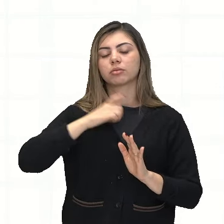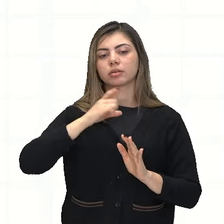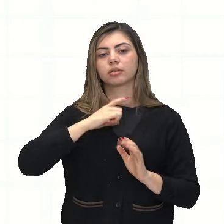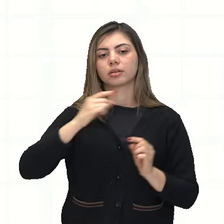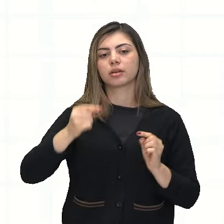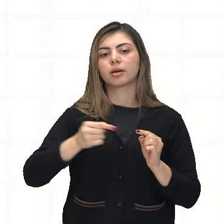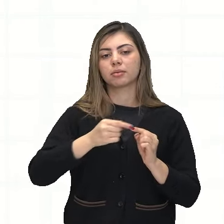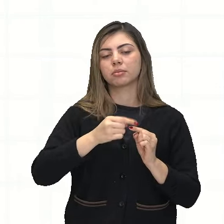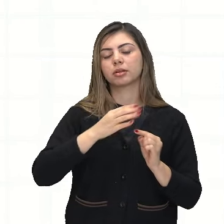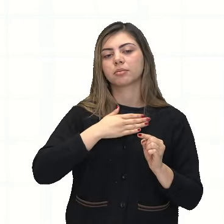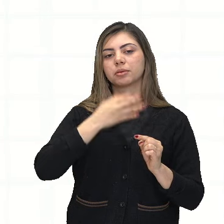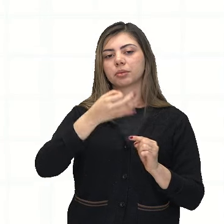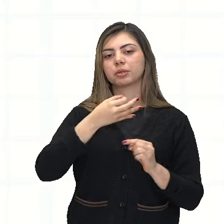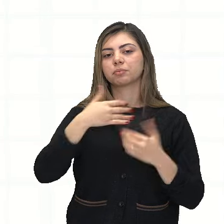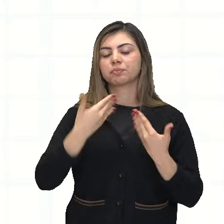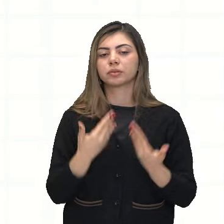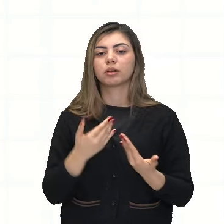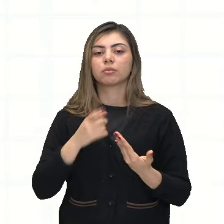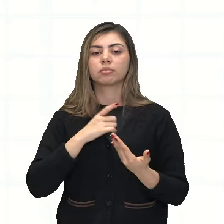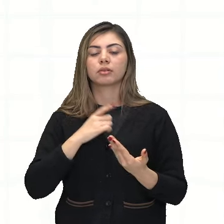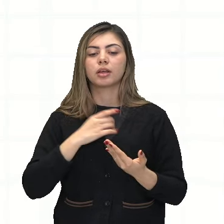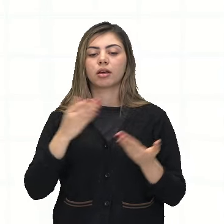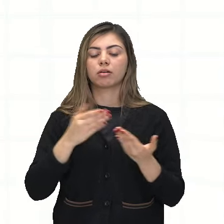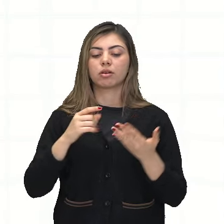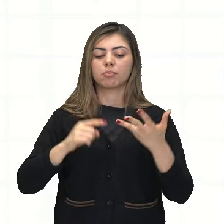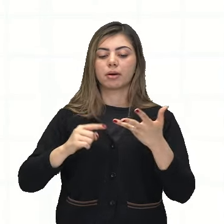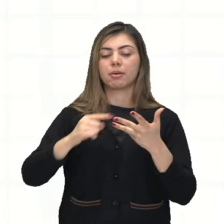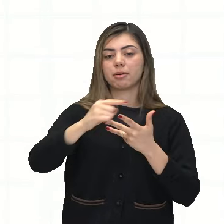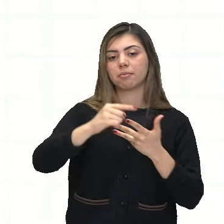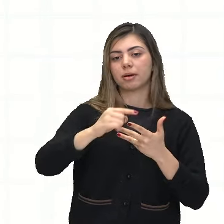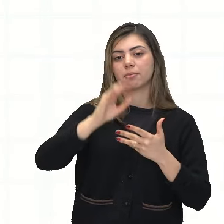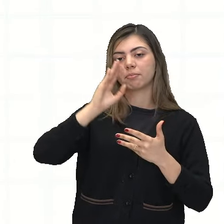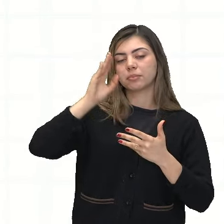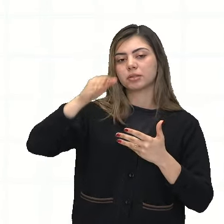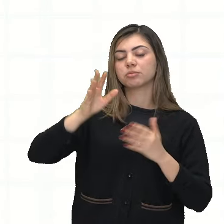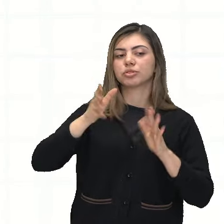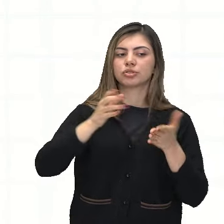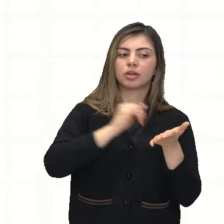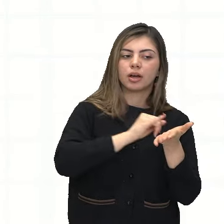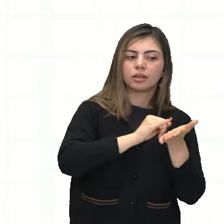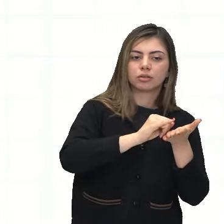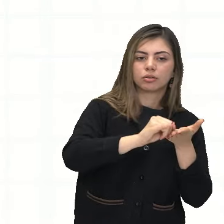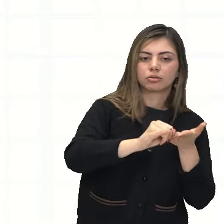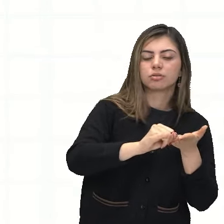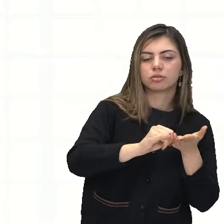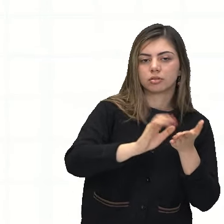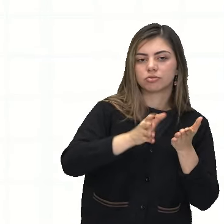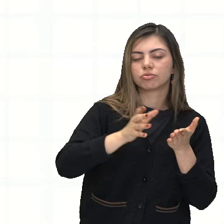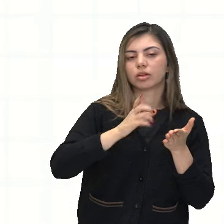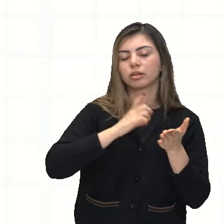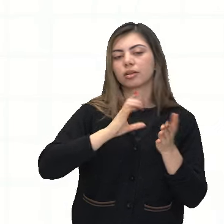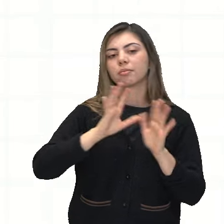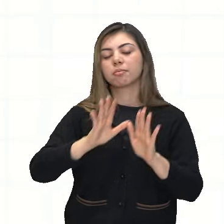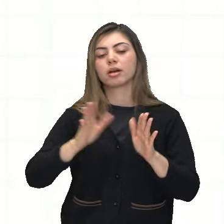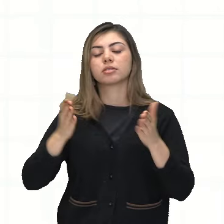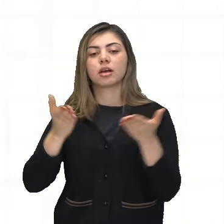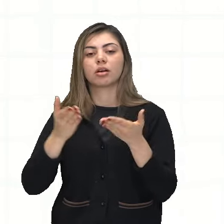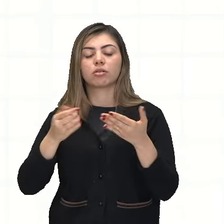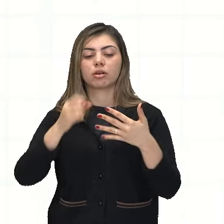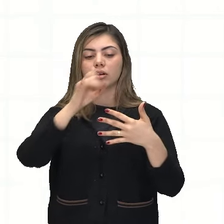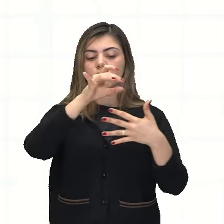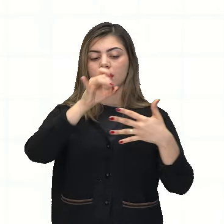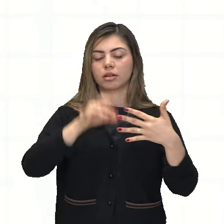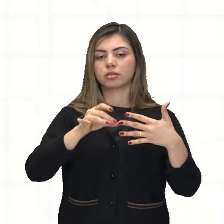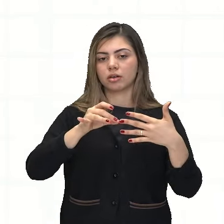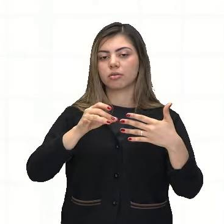eu vou apresentar esses argumentos principais eu dei uma introdução sobre eles esses argumentos agora vão ser